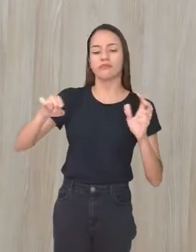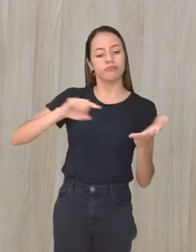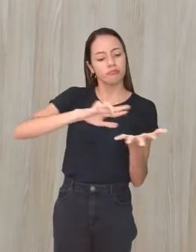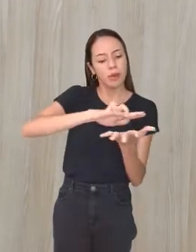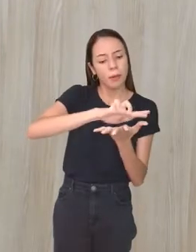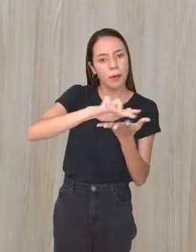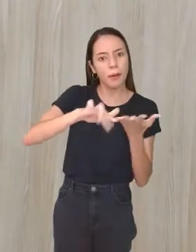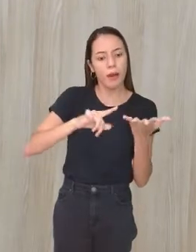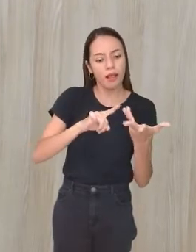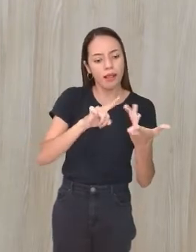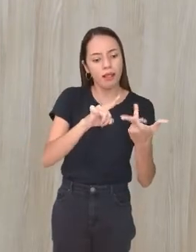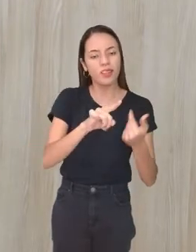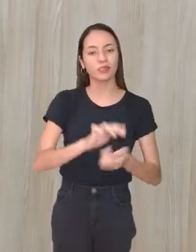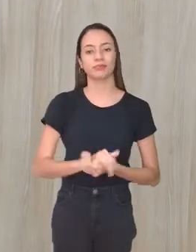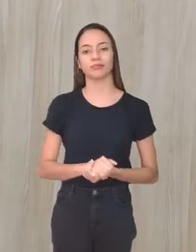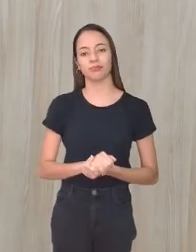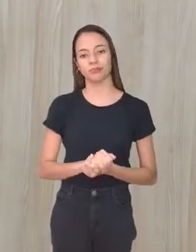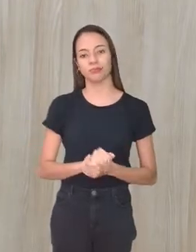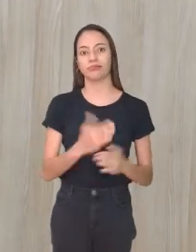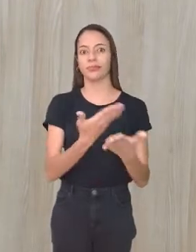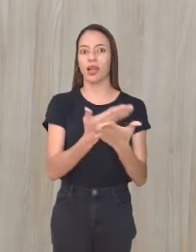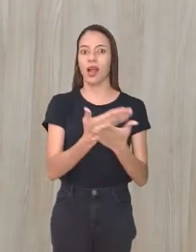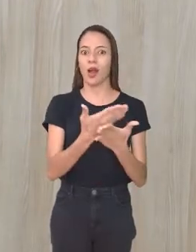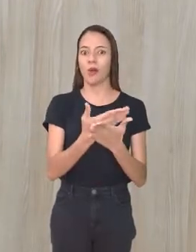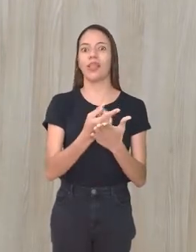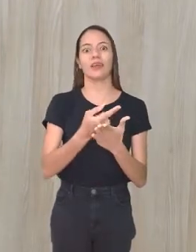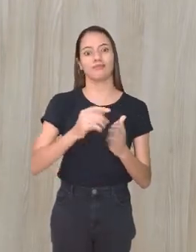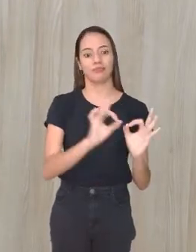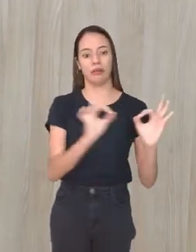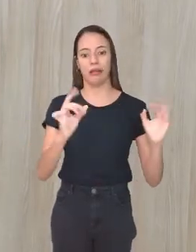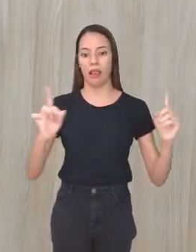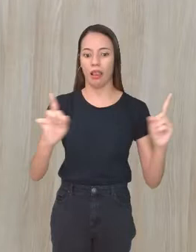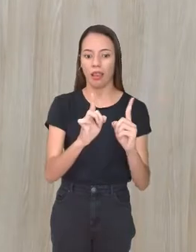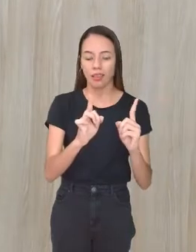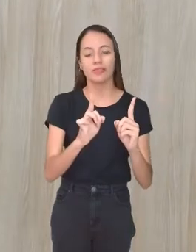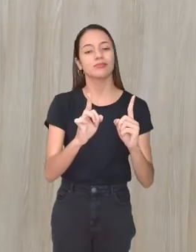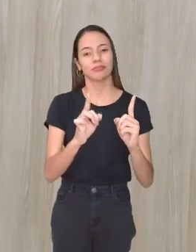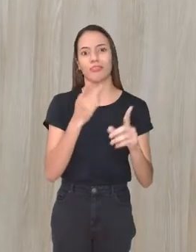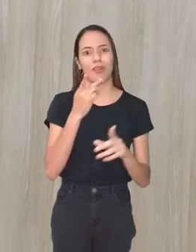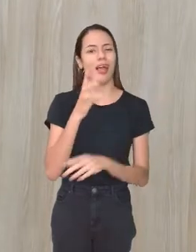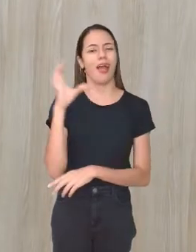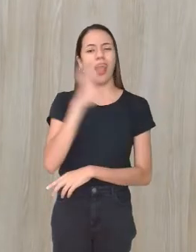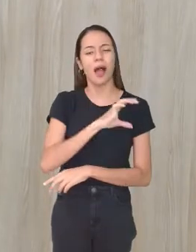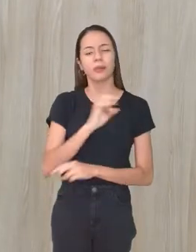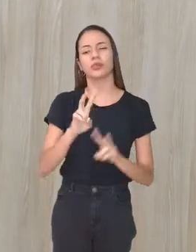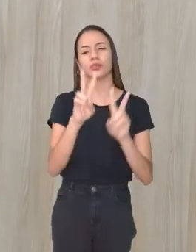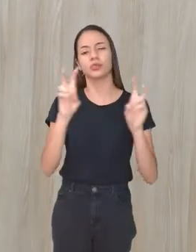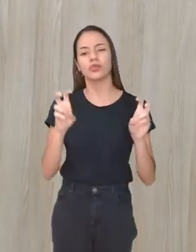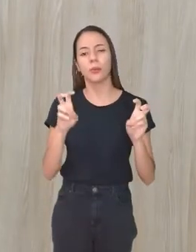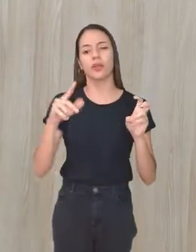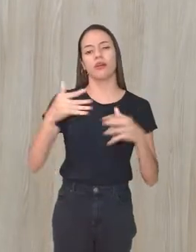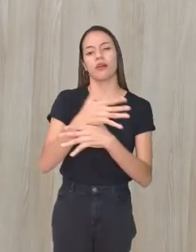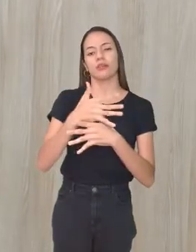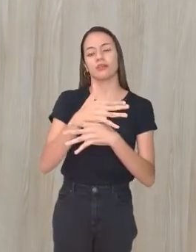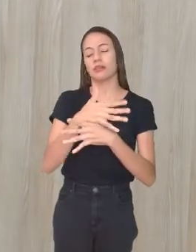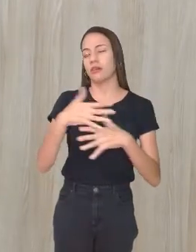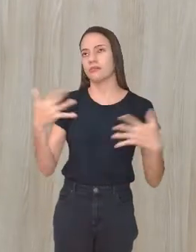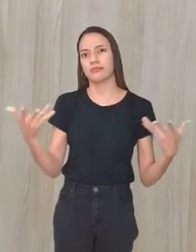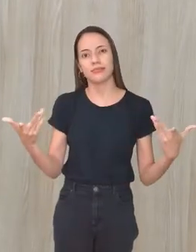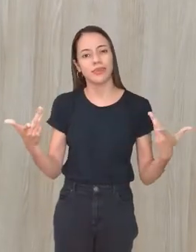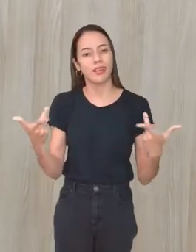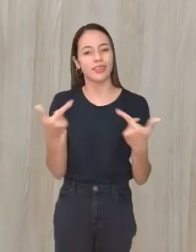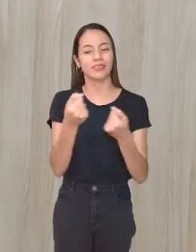bem. Então, claro, nossa aula é um pouco mais curta, aí a gente vai falar assim, bem rapidinho a respeito dessa cidade tão